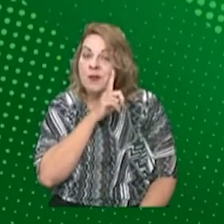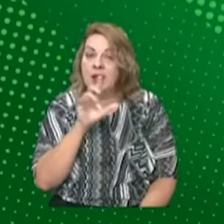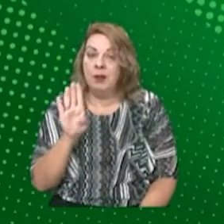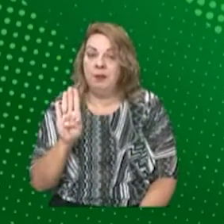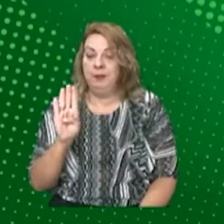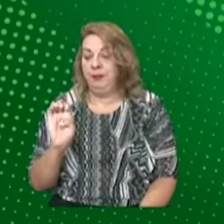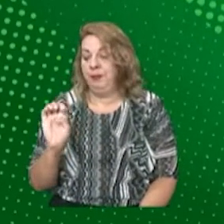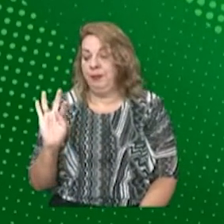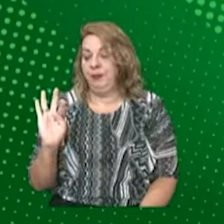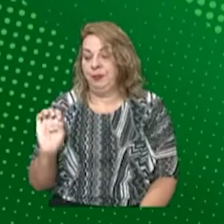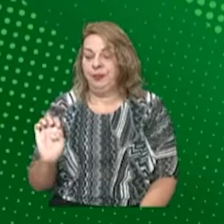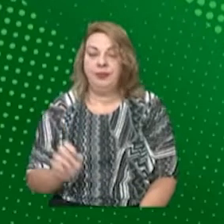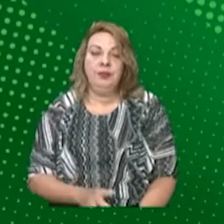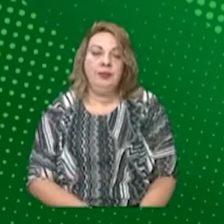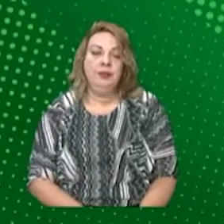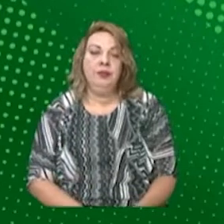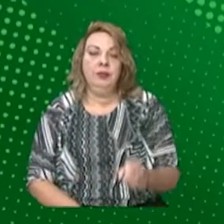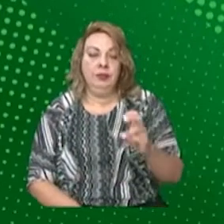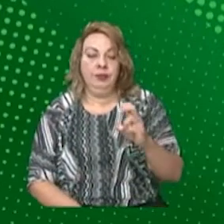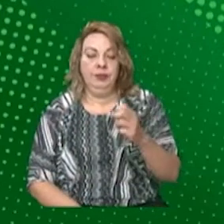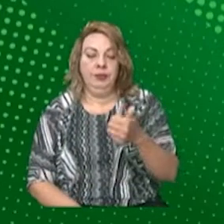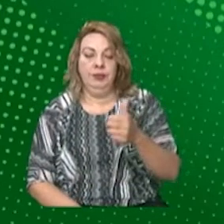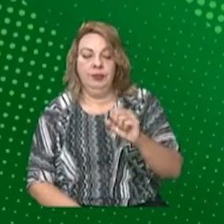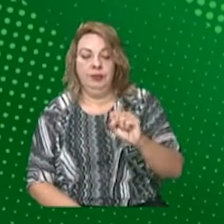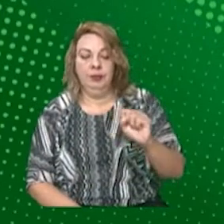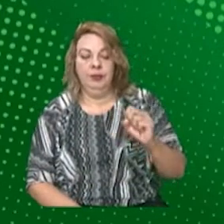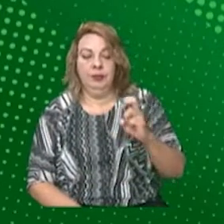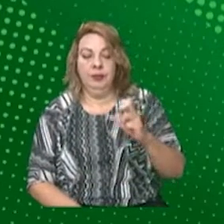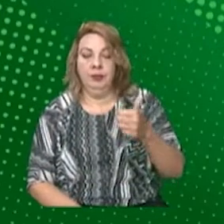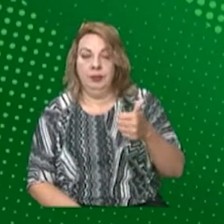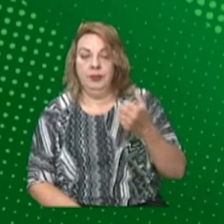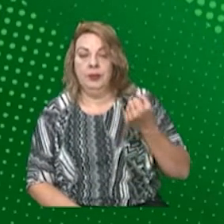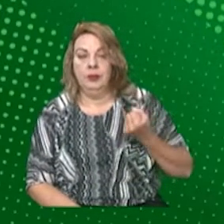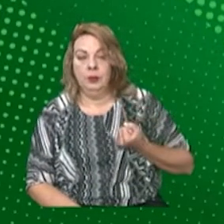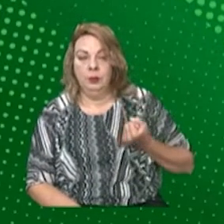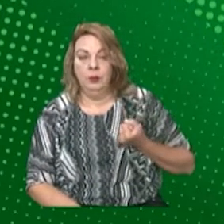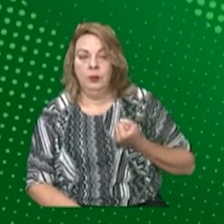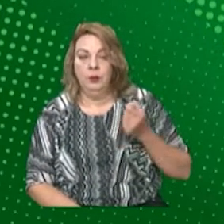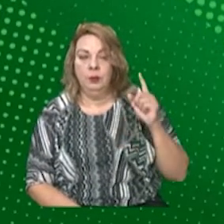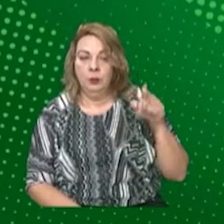Itaporanga. Parabéns! 518851, numeração da